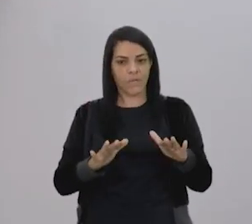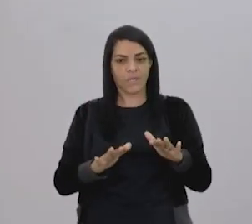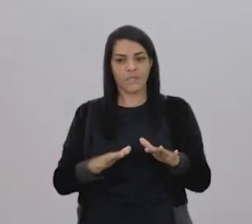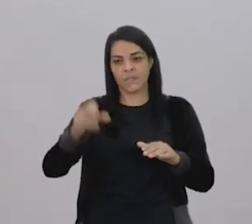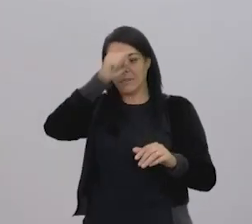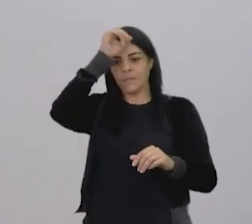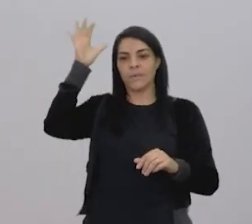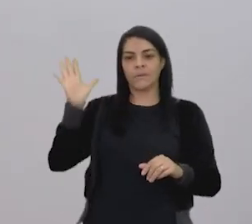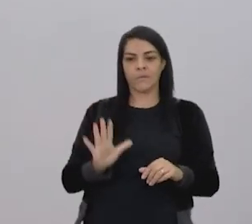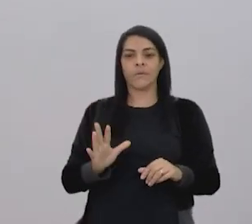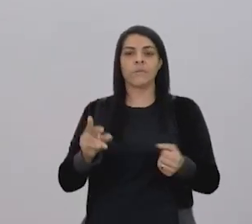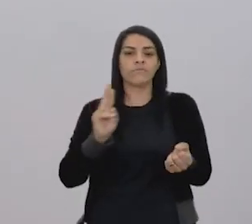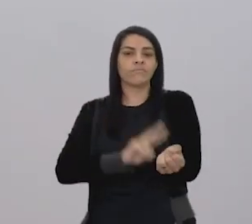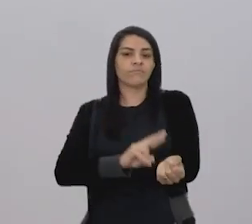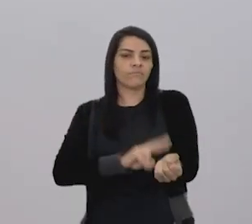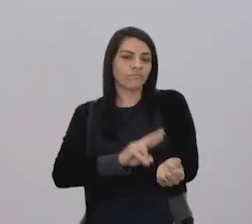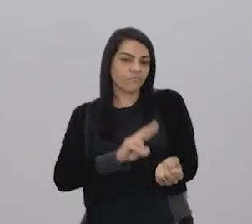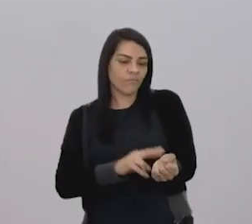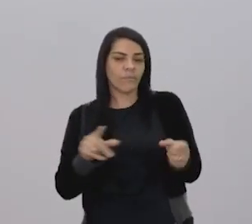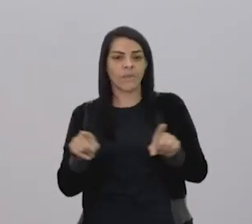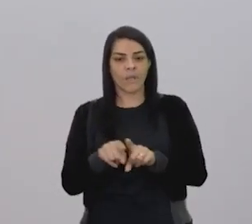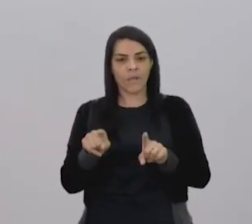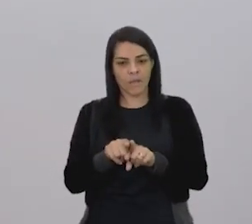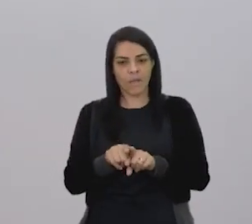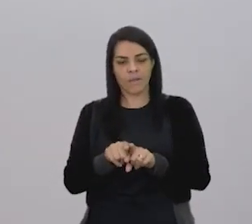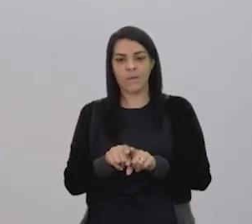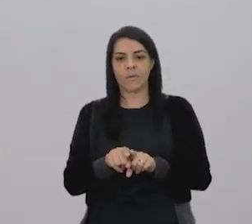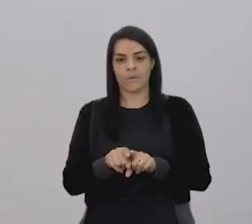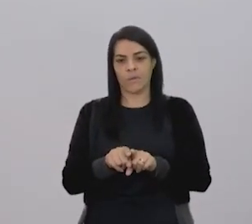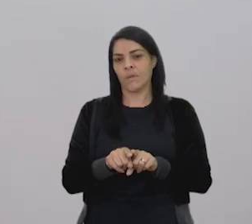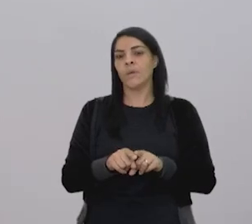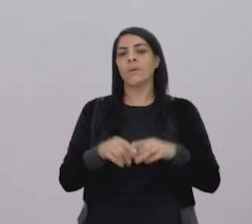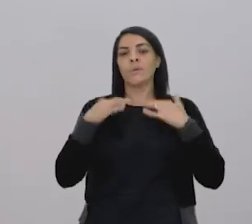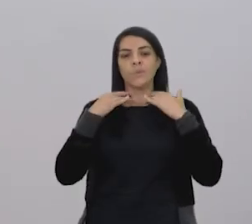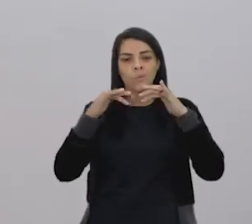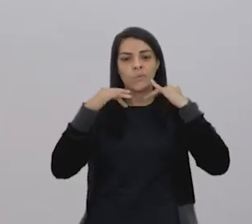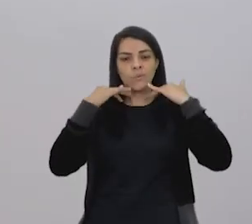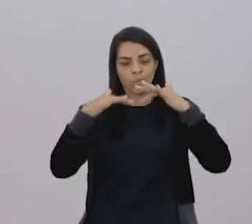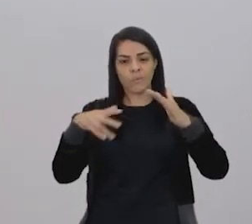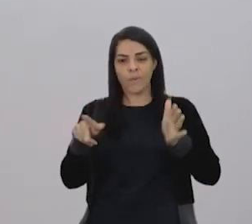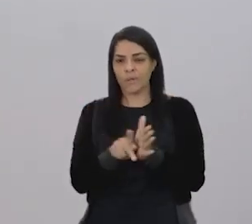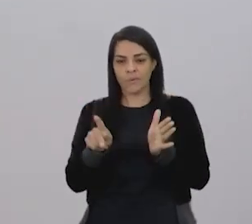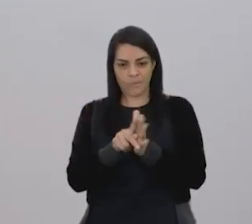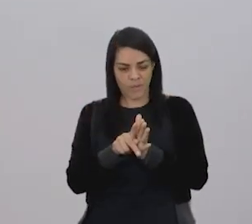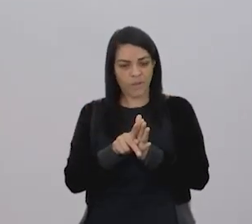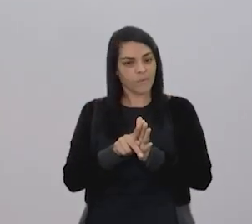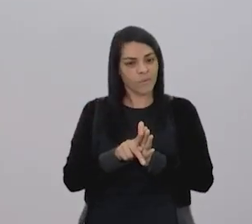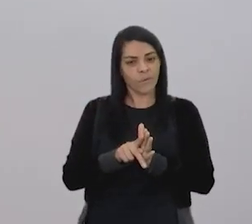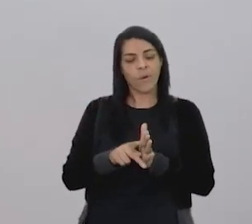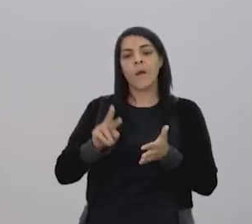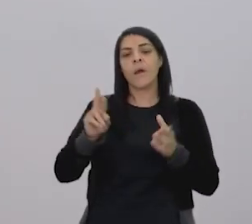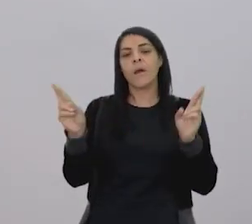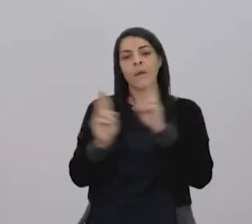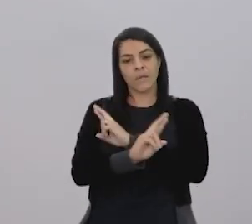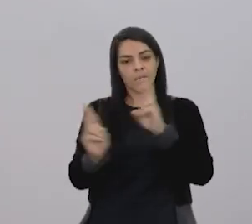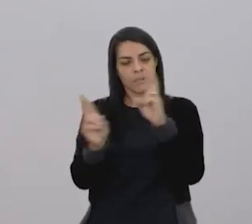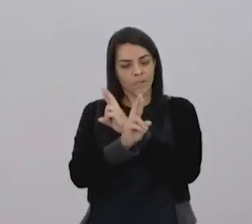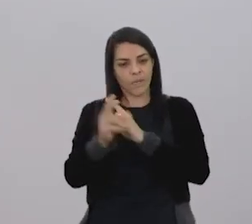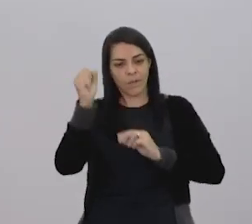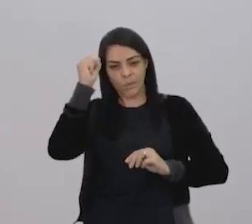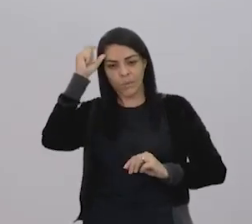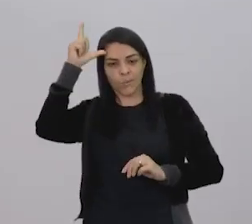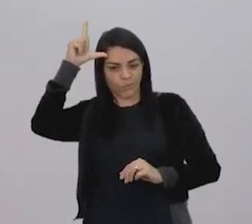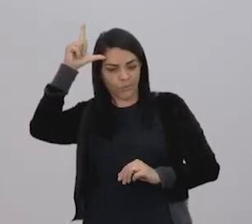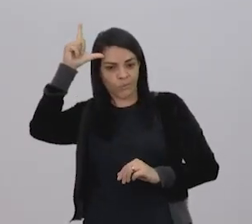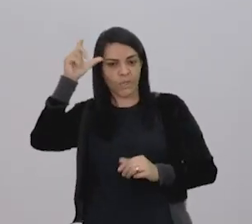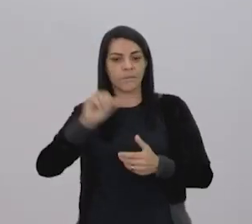uma harmonia e um acompanhamento instrumental do bandolim, muito fortemente relacionado à cultura europeia.